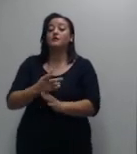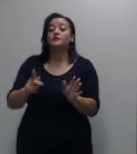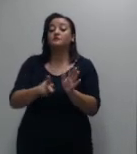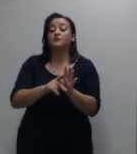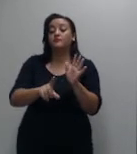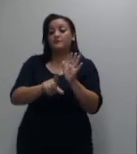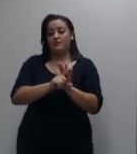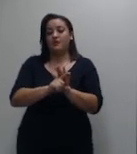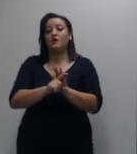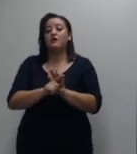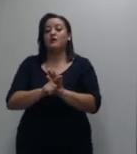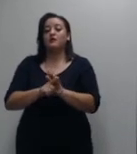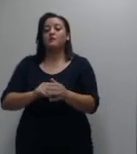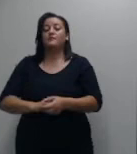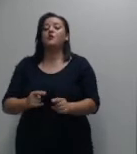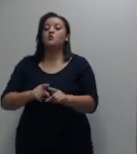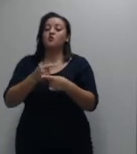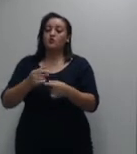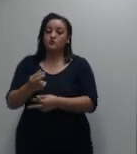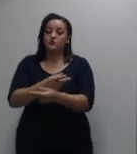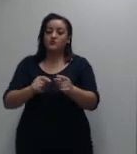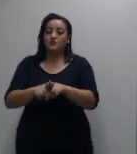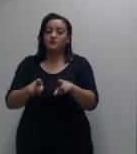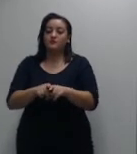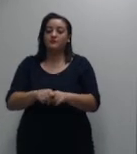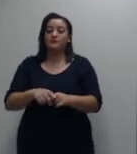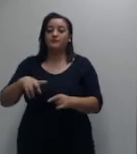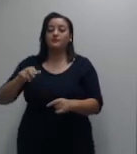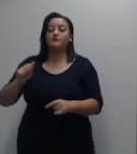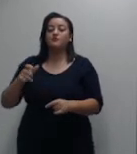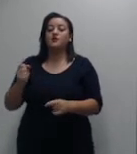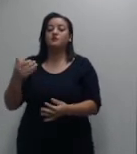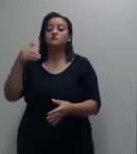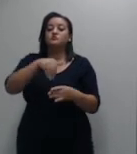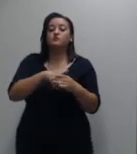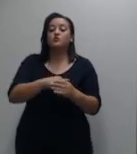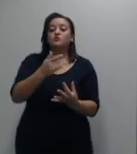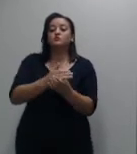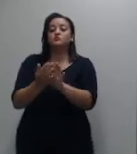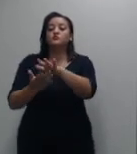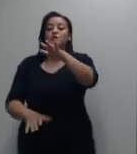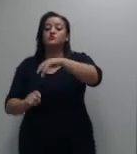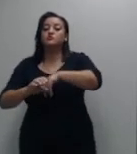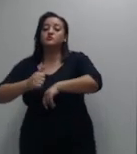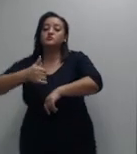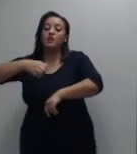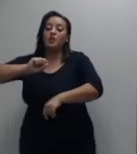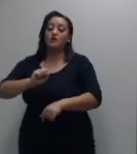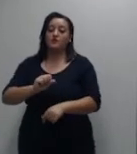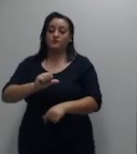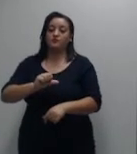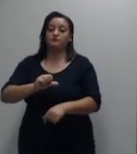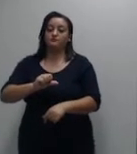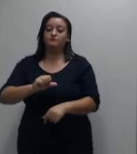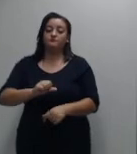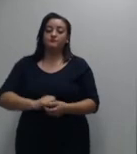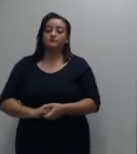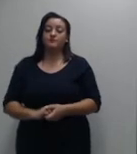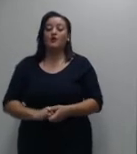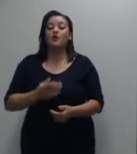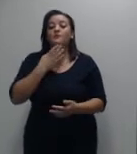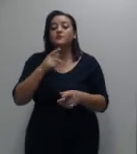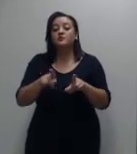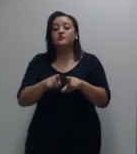mesmo concurso vagas confessados nos autos só são dezenove impetrante a preterição